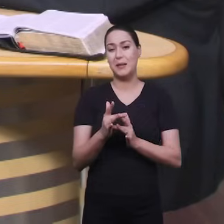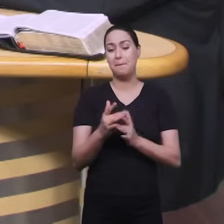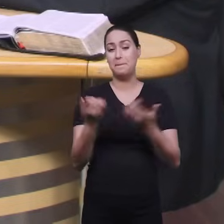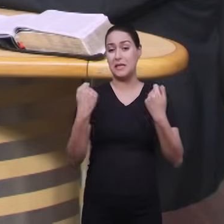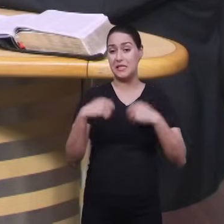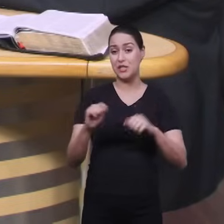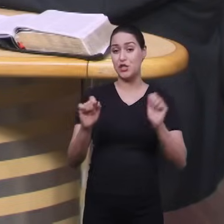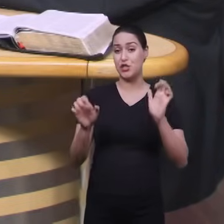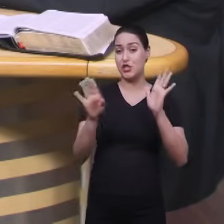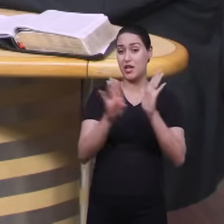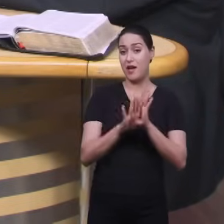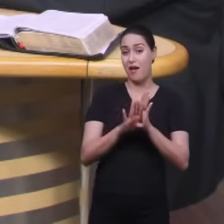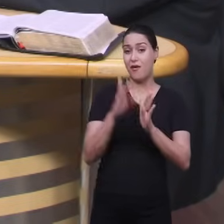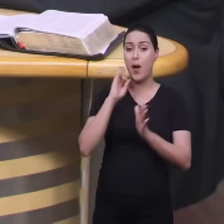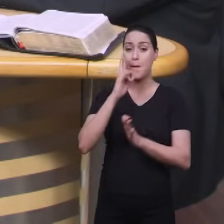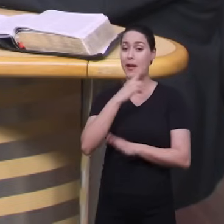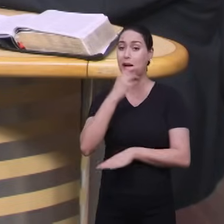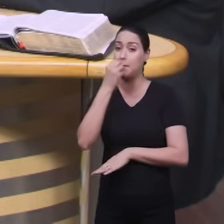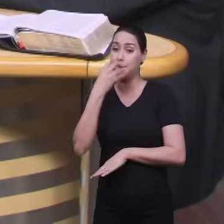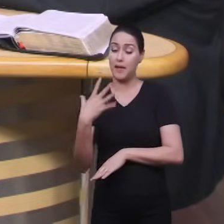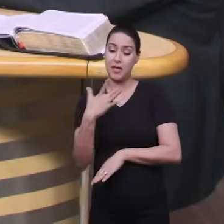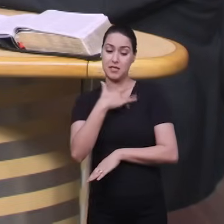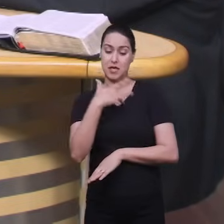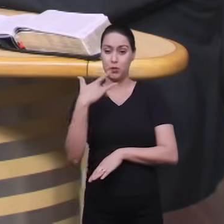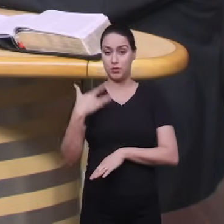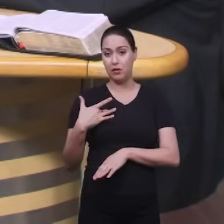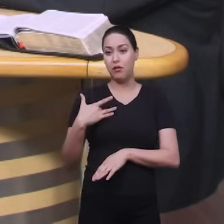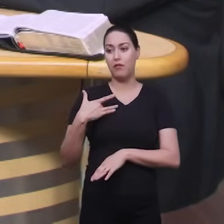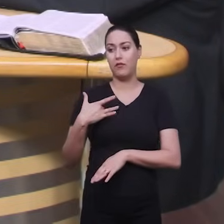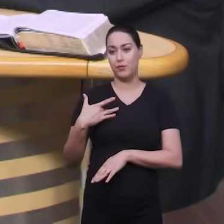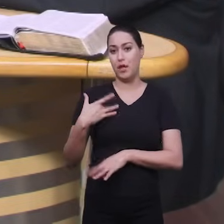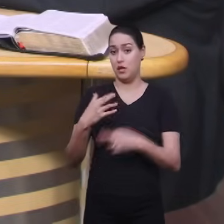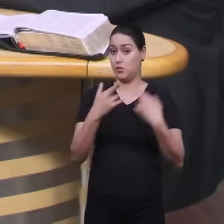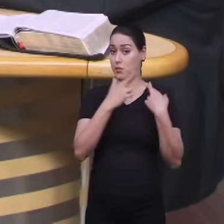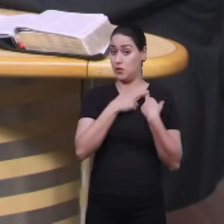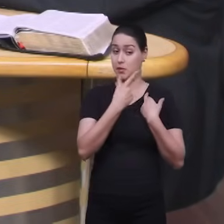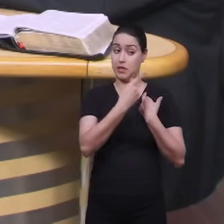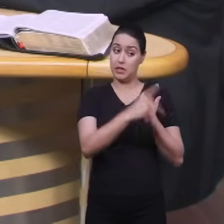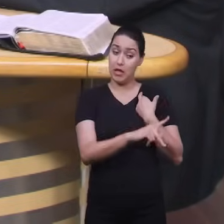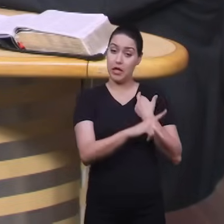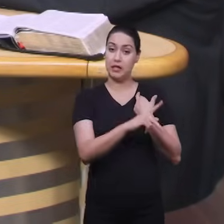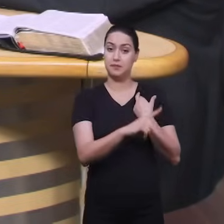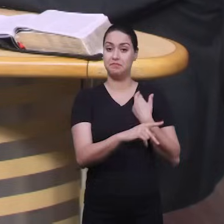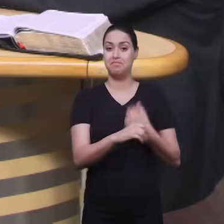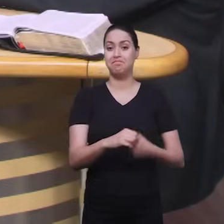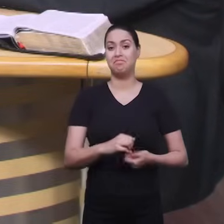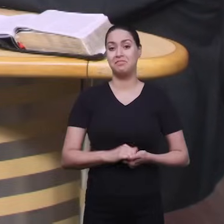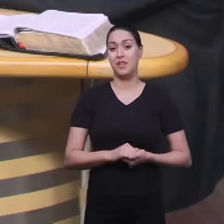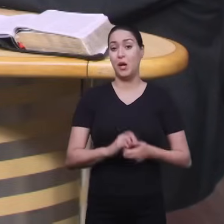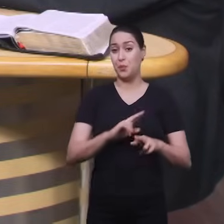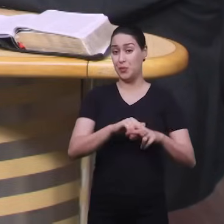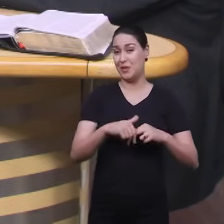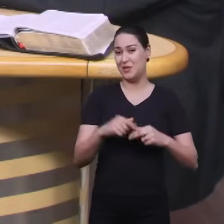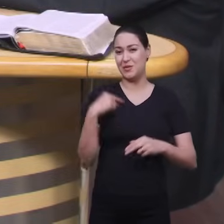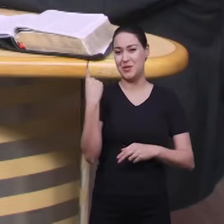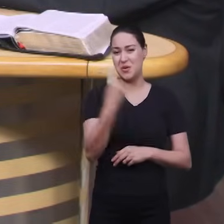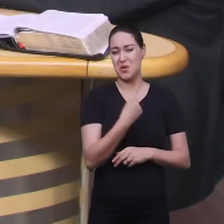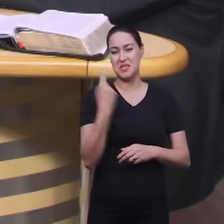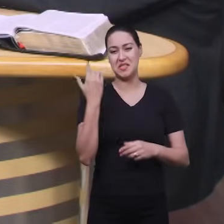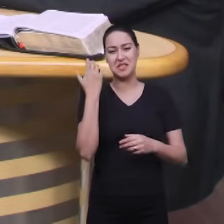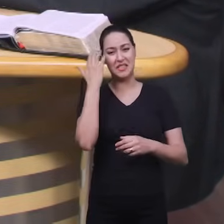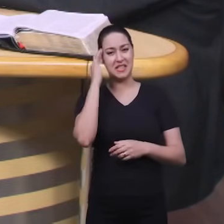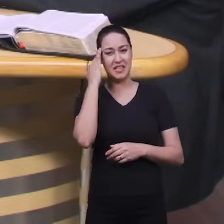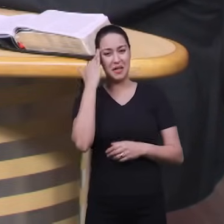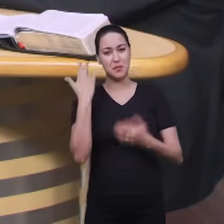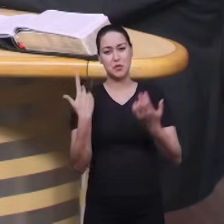tinha que chegar com Rebeca bem saudável era responsabilidade dele Daí a nossa compreensão